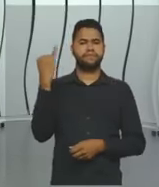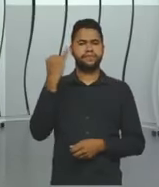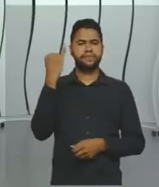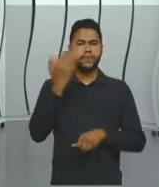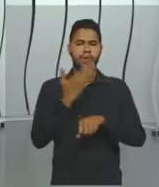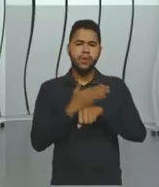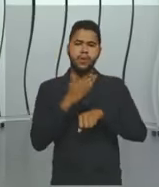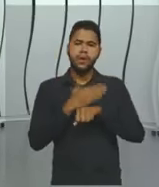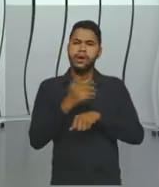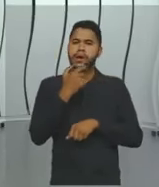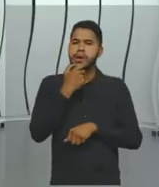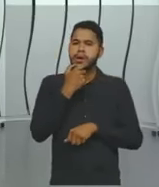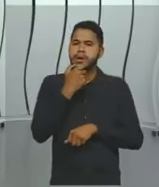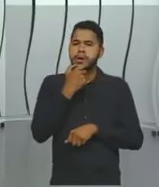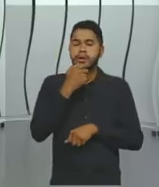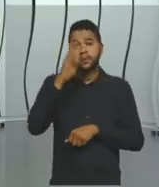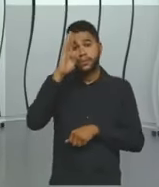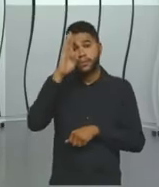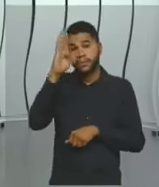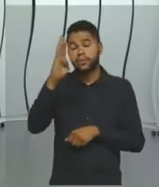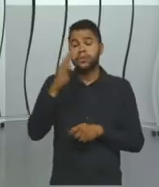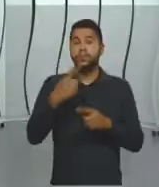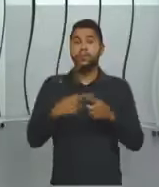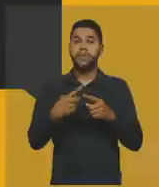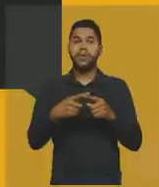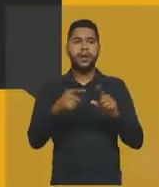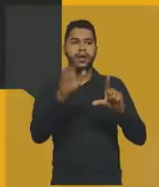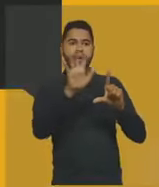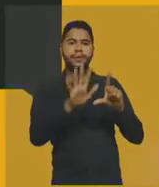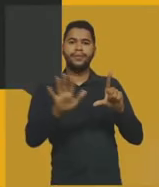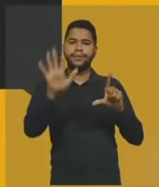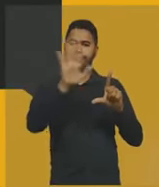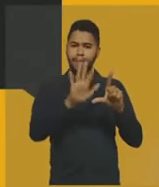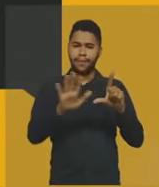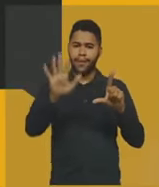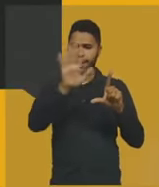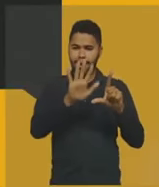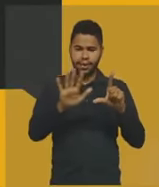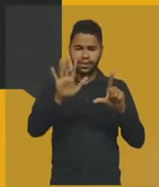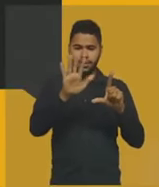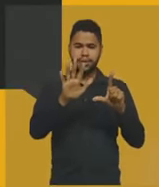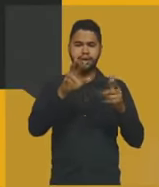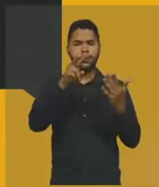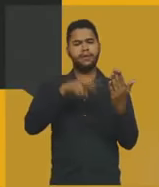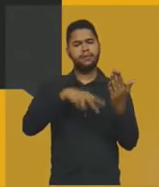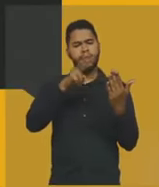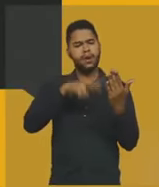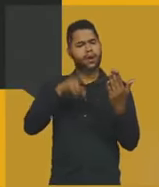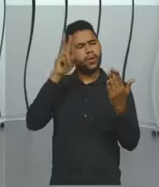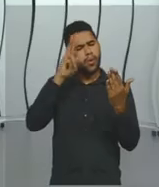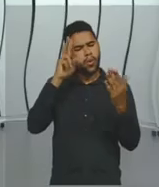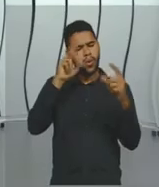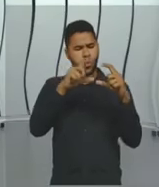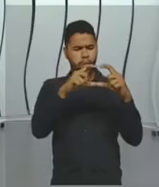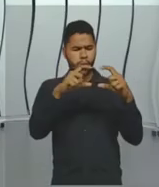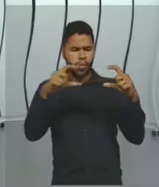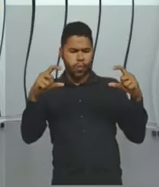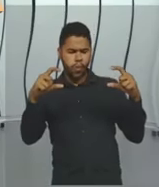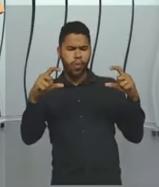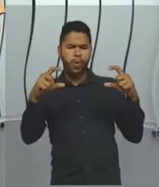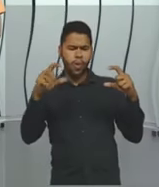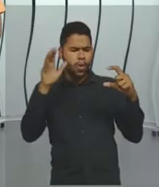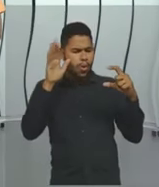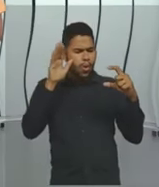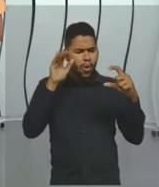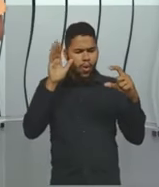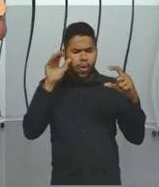prática da língua inglesa, principalmente porque tem muita imagem. Então, todas as vezes que a gente vai ler uma história em quadrinhos, é importante que a gente